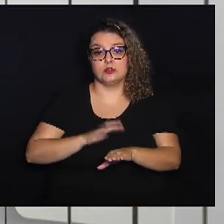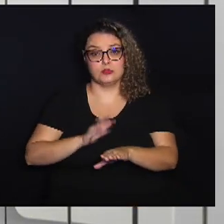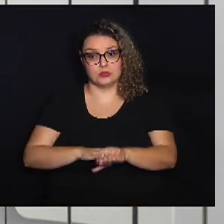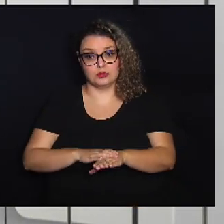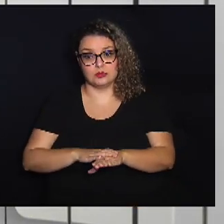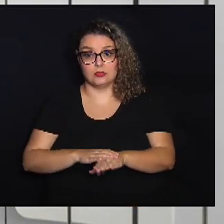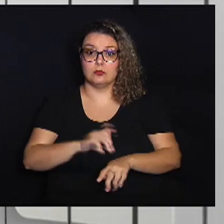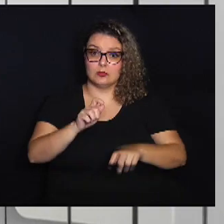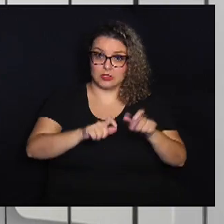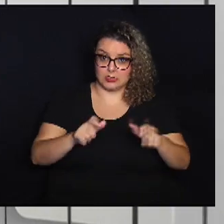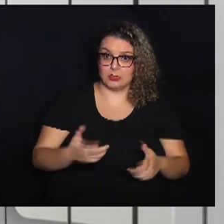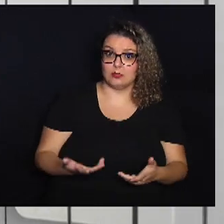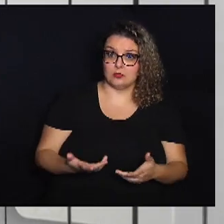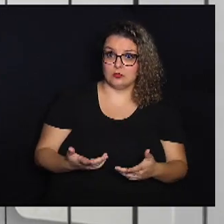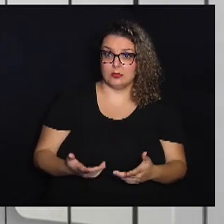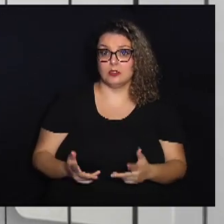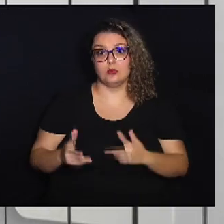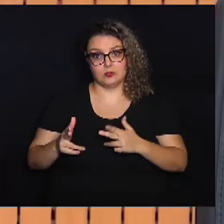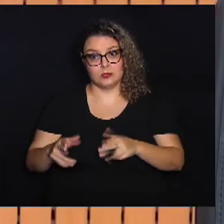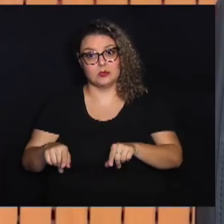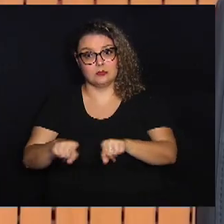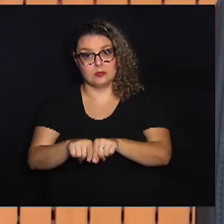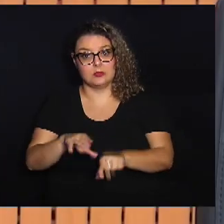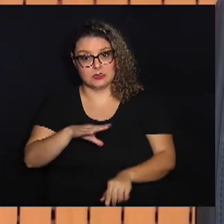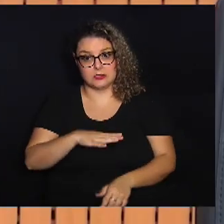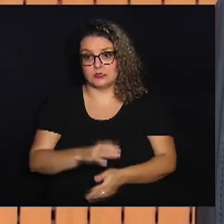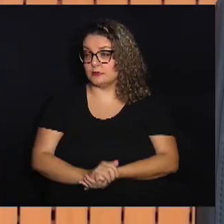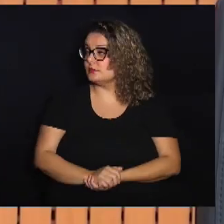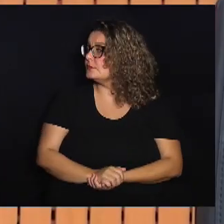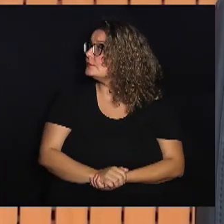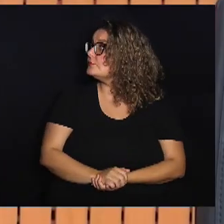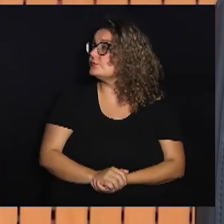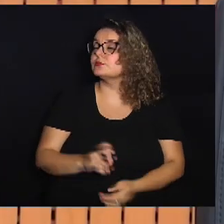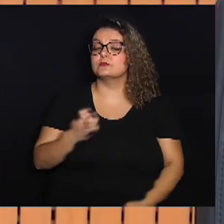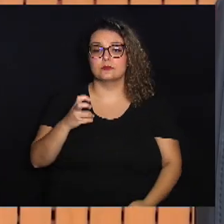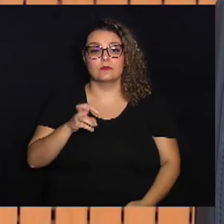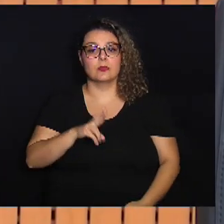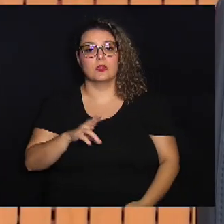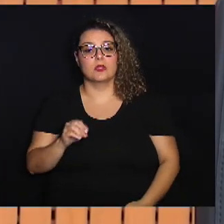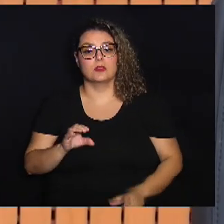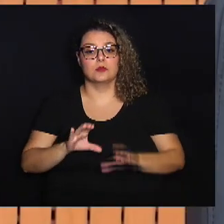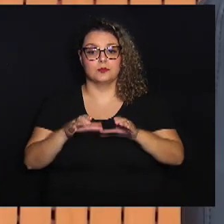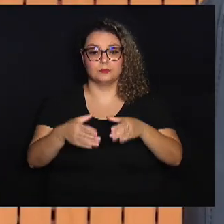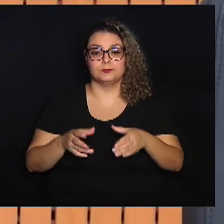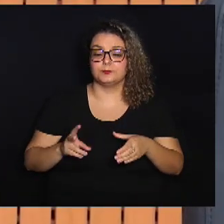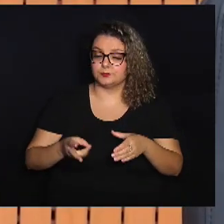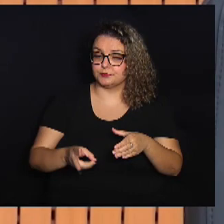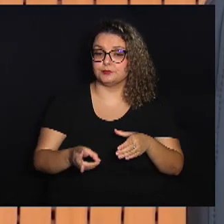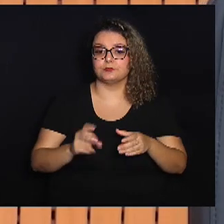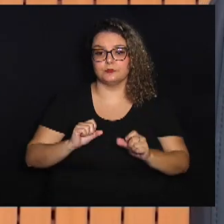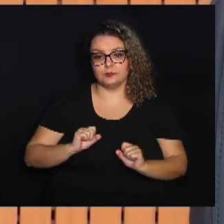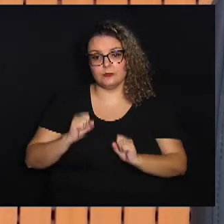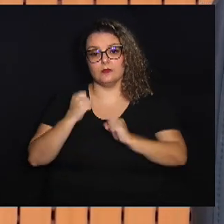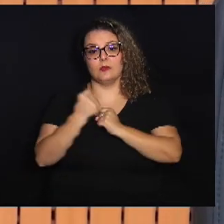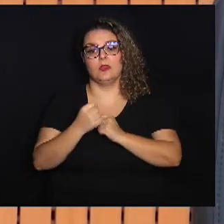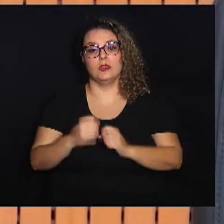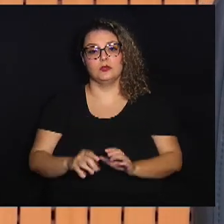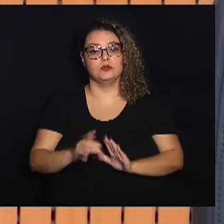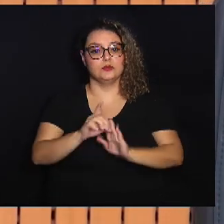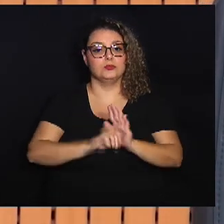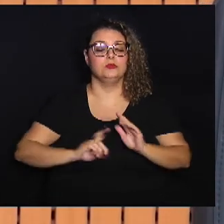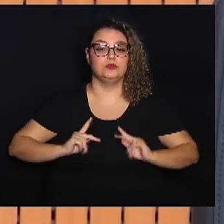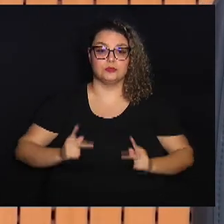as pessoas quanto para as cidades. A 5ª reunião ordinária da Comissão Permanente de Defesa dos Direitos Humanos